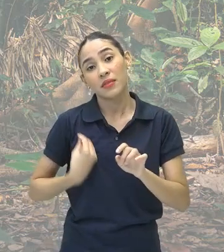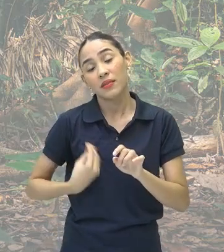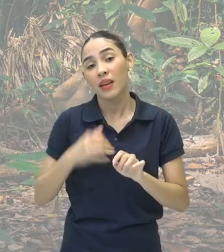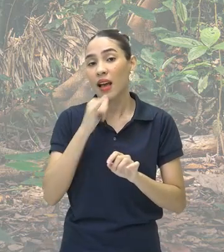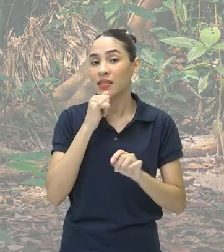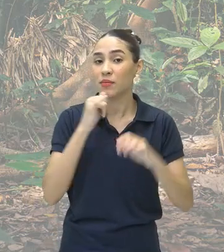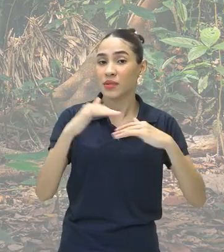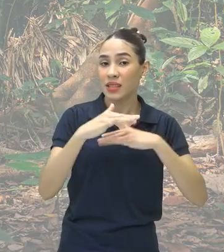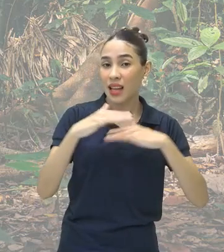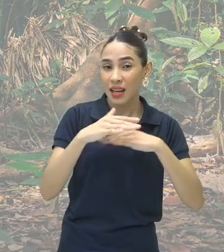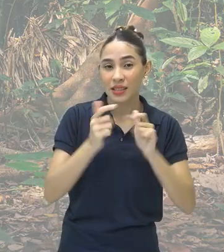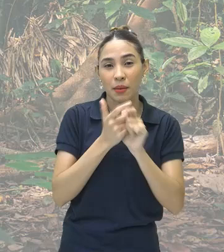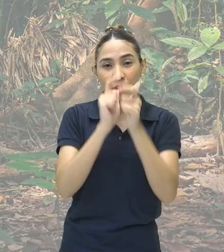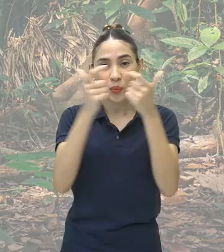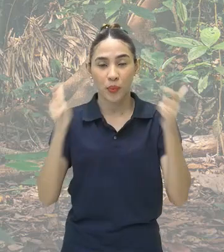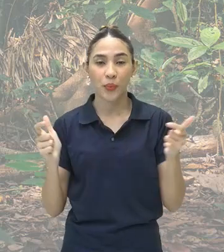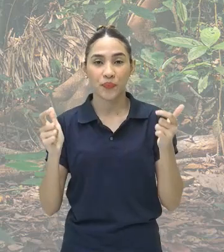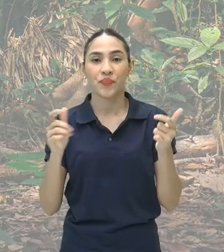nas cidades grandes.